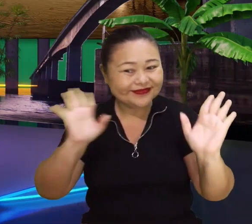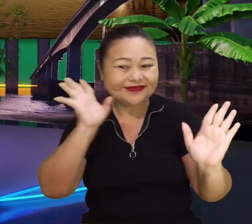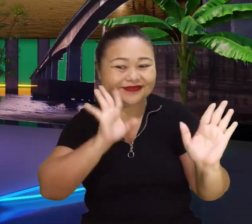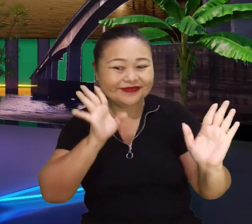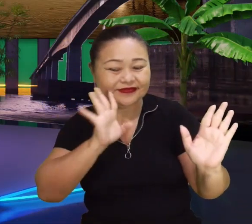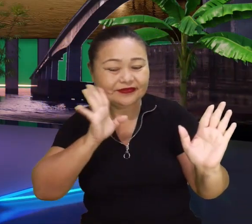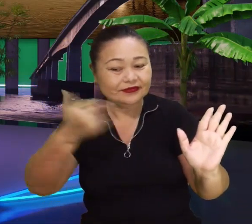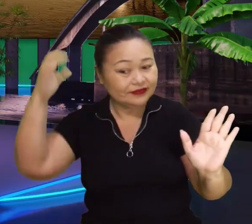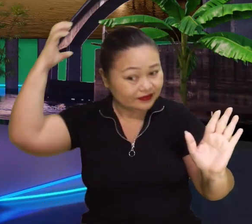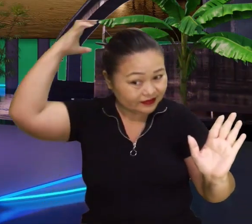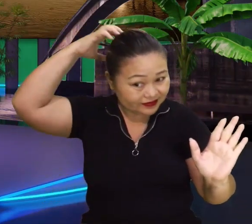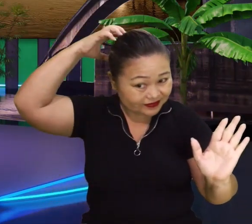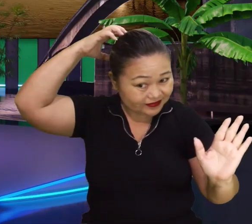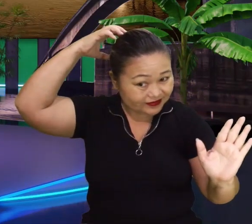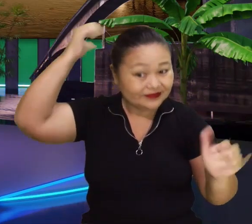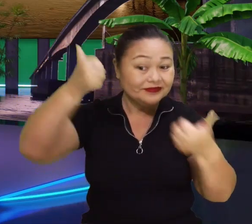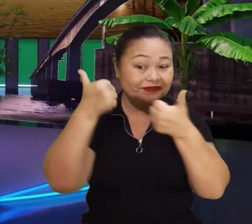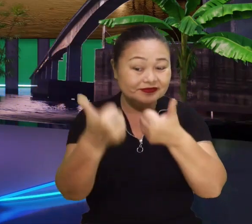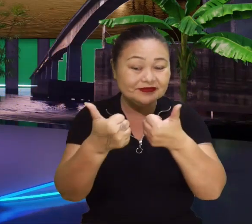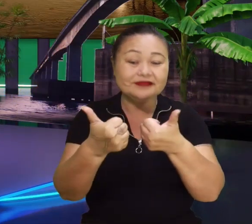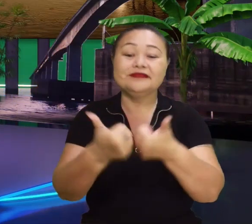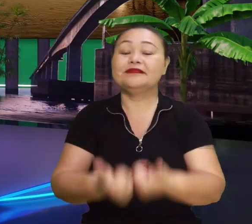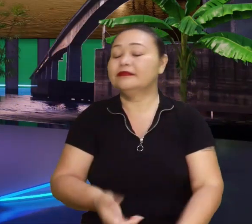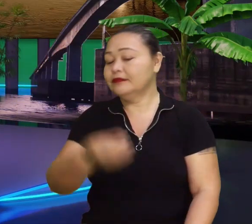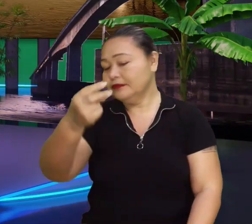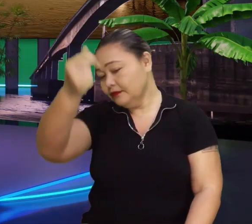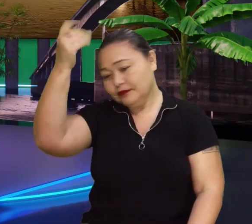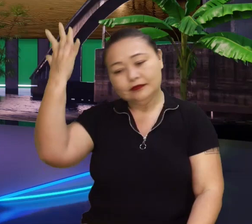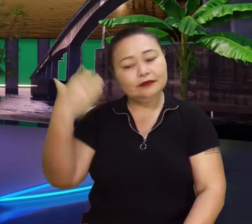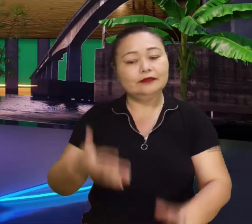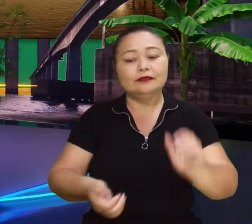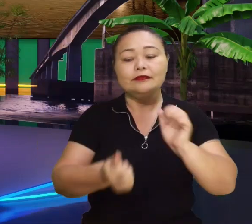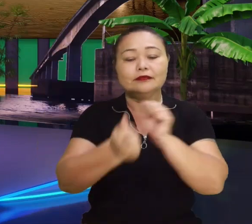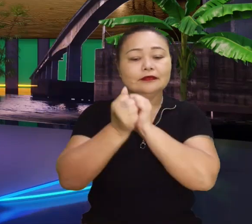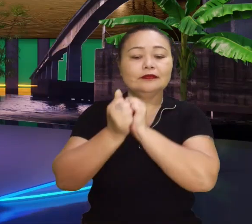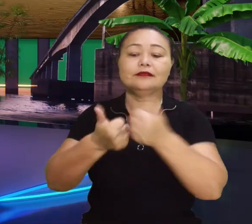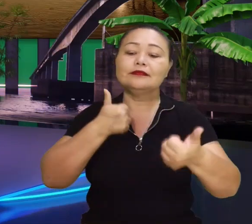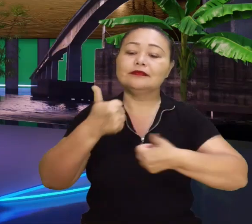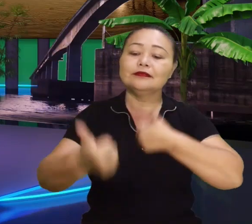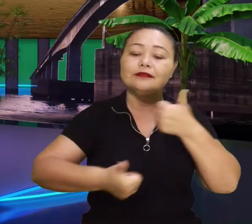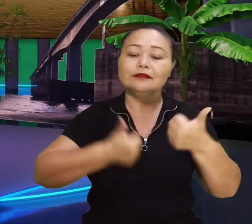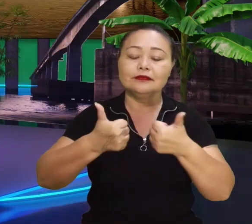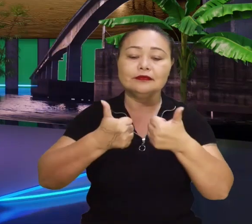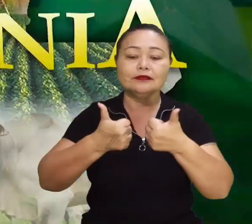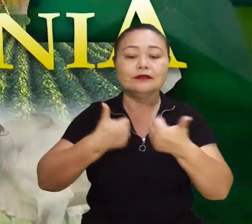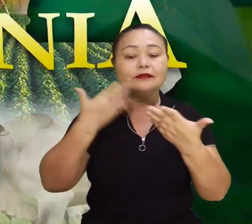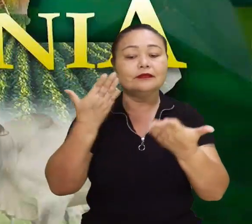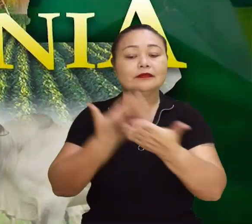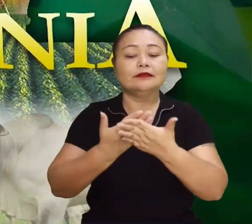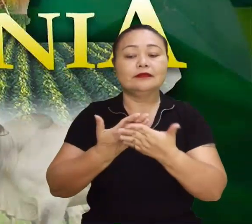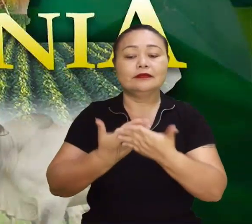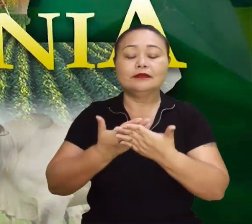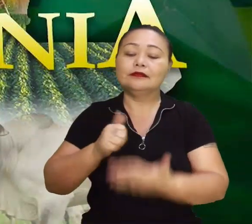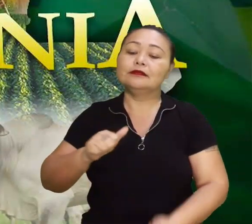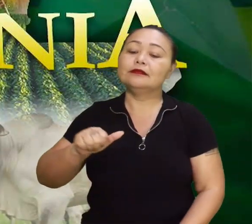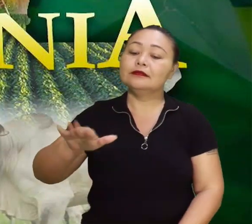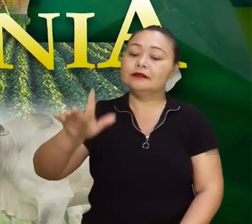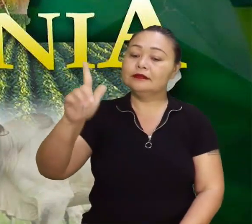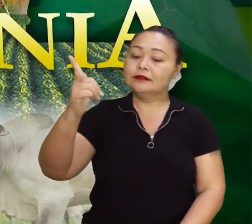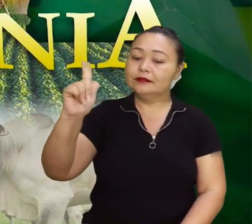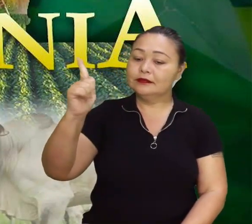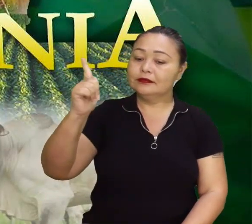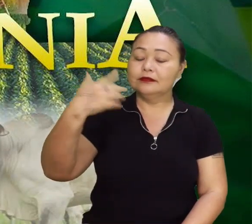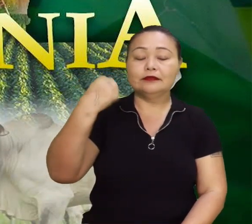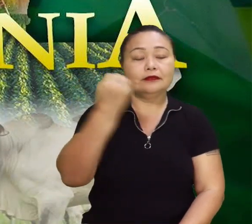legal, Aldelina. Beleza? Então, vamos junto? Beleza! Aula de Geografia de